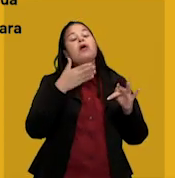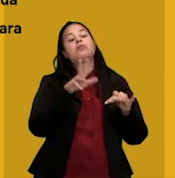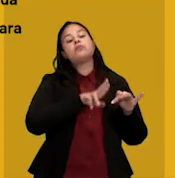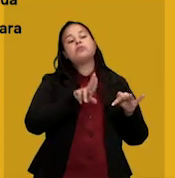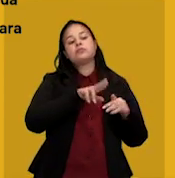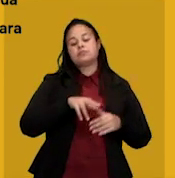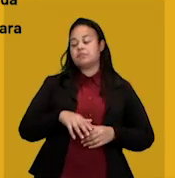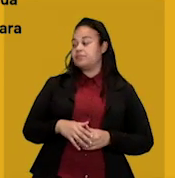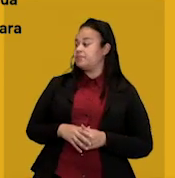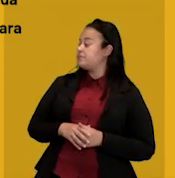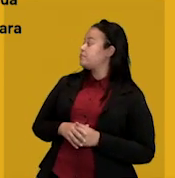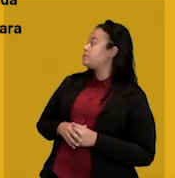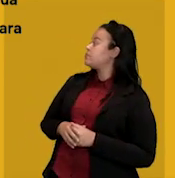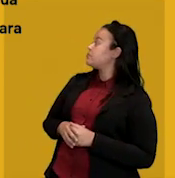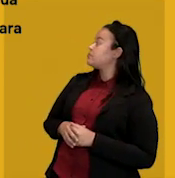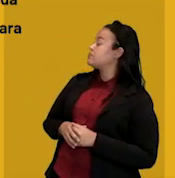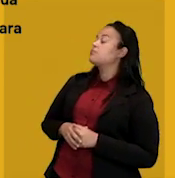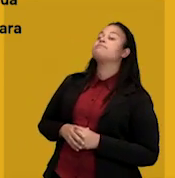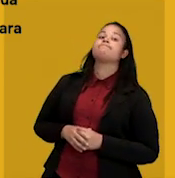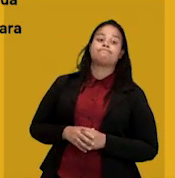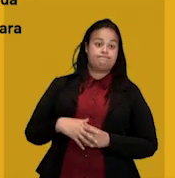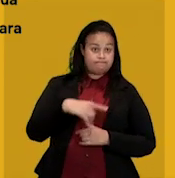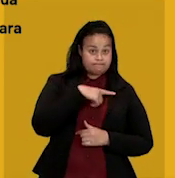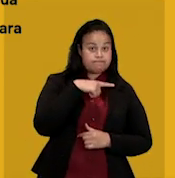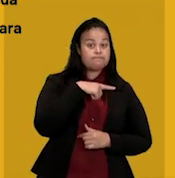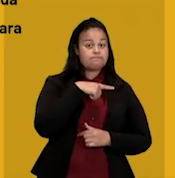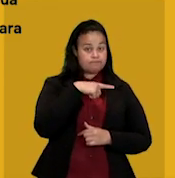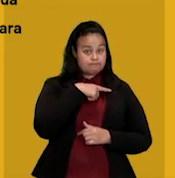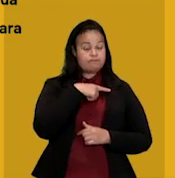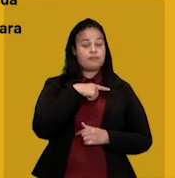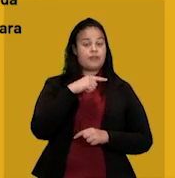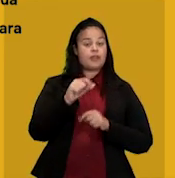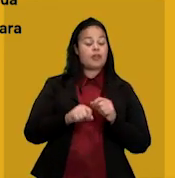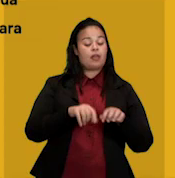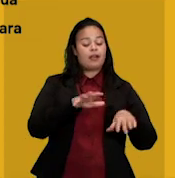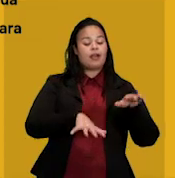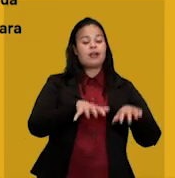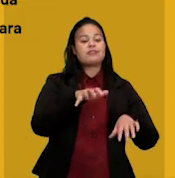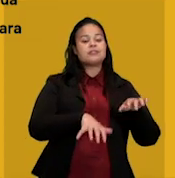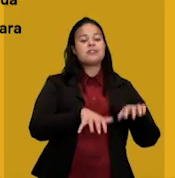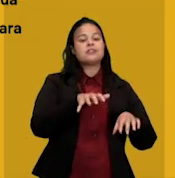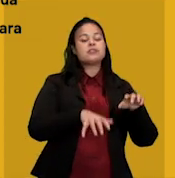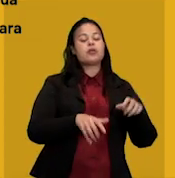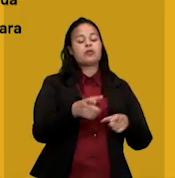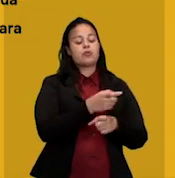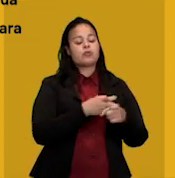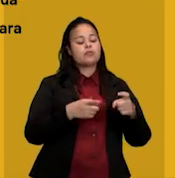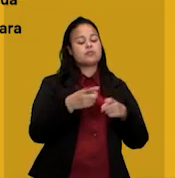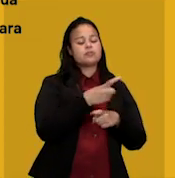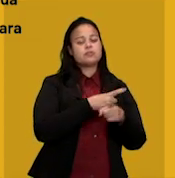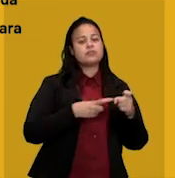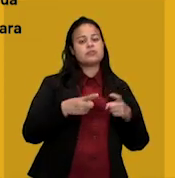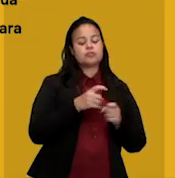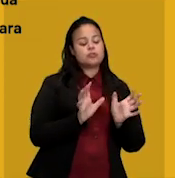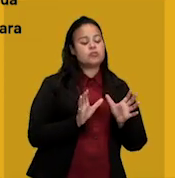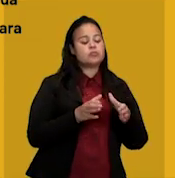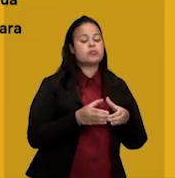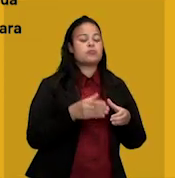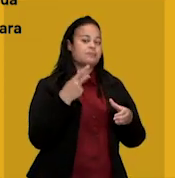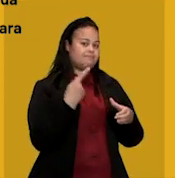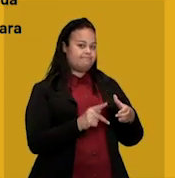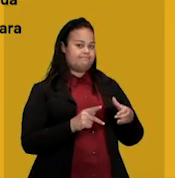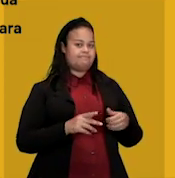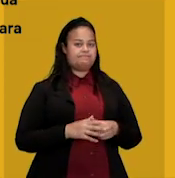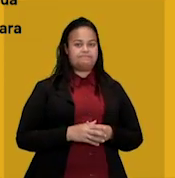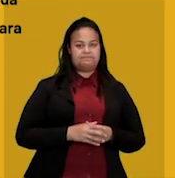aqui vai nos dar esta variação dessa bactéria, da população dela.